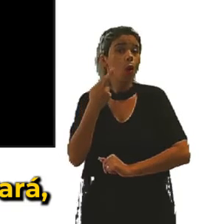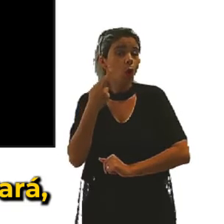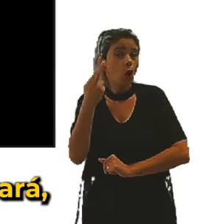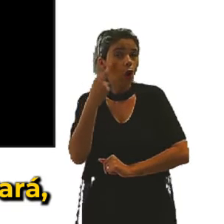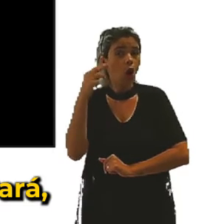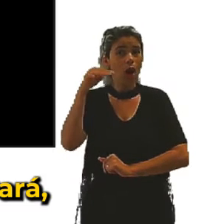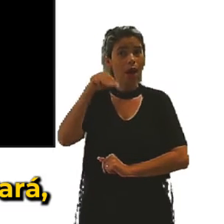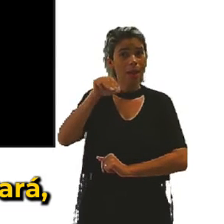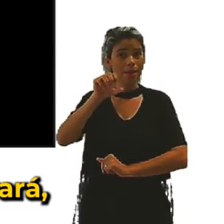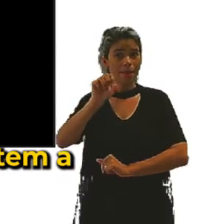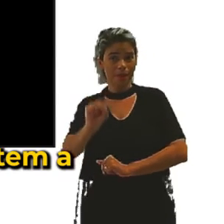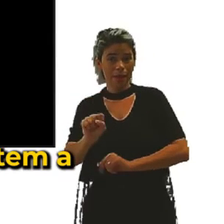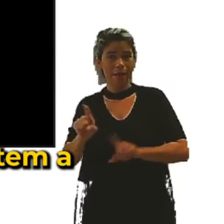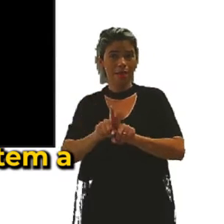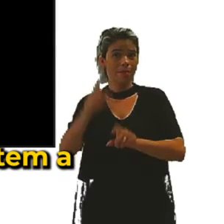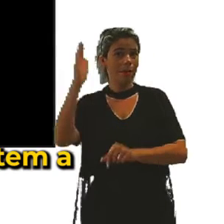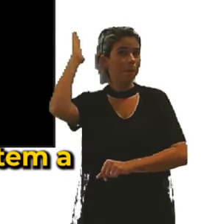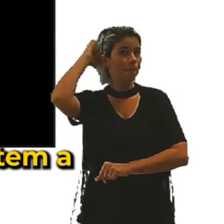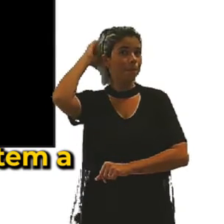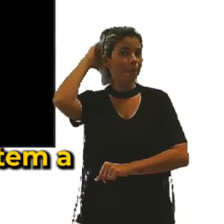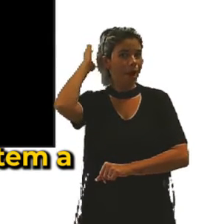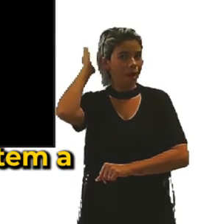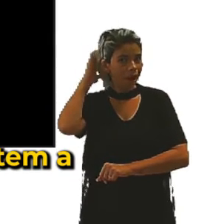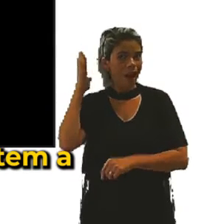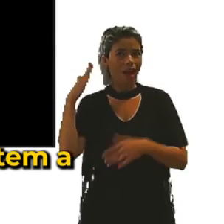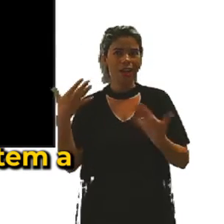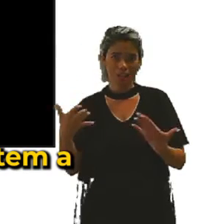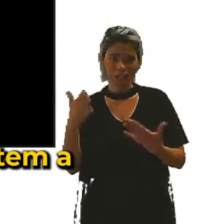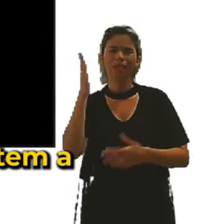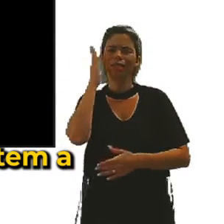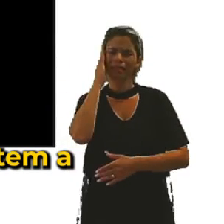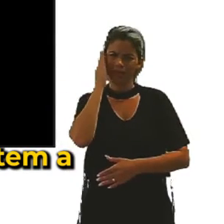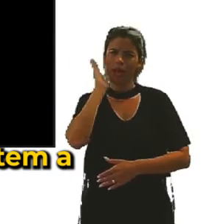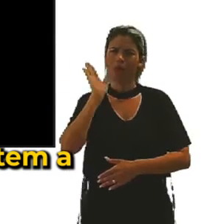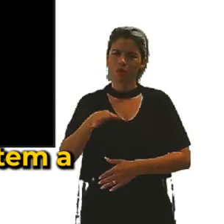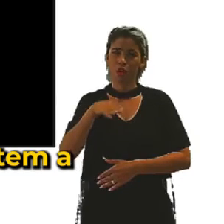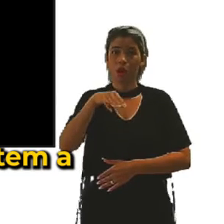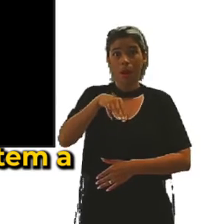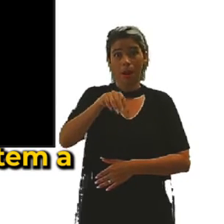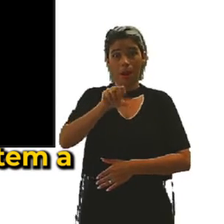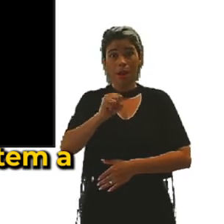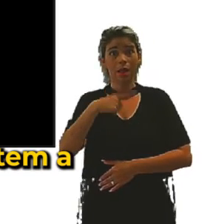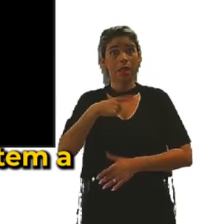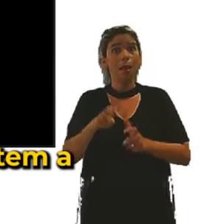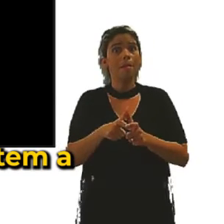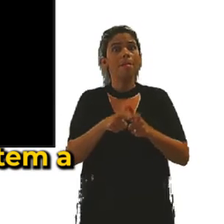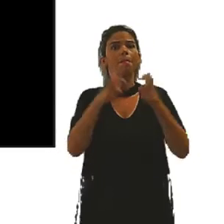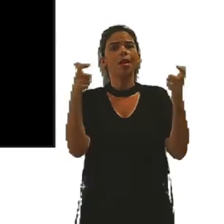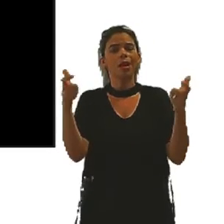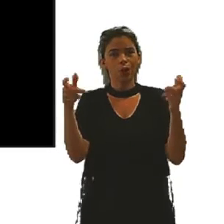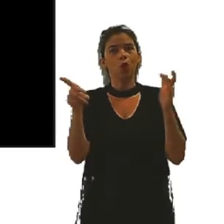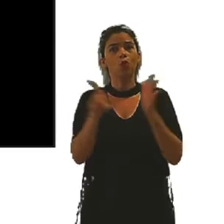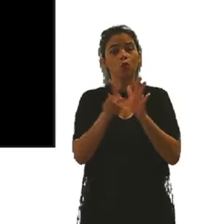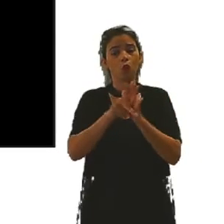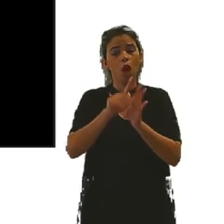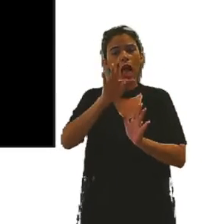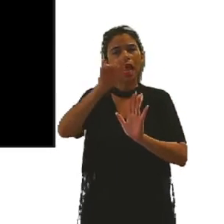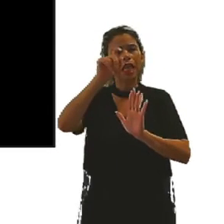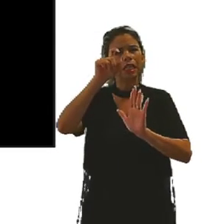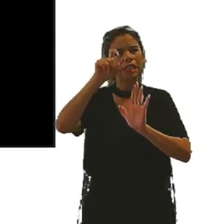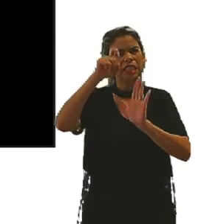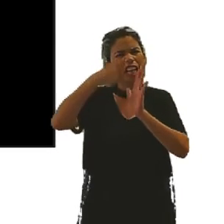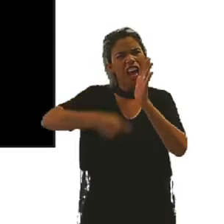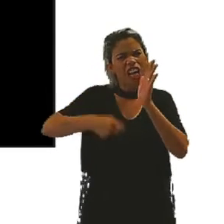do Sul e Pará, sendo que o Mato Grosso é onde a gente tem a maior taxa de feminicídio, né?